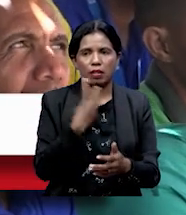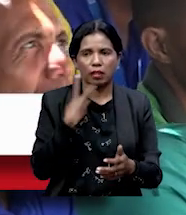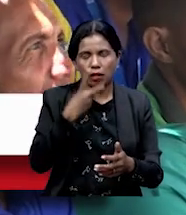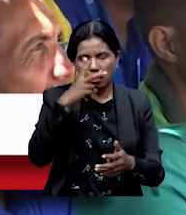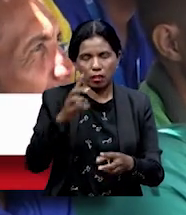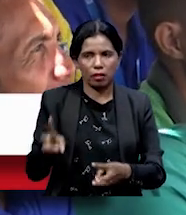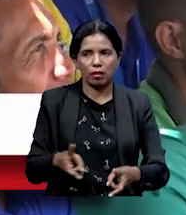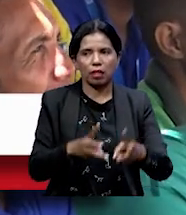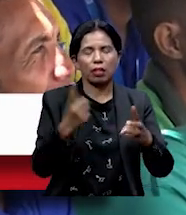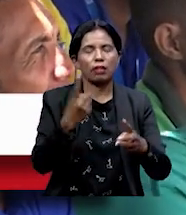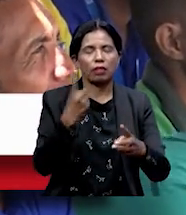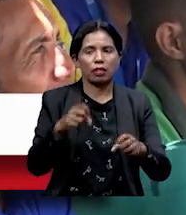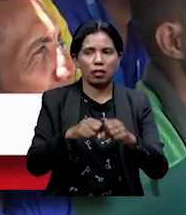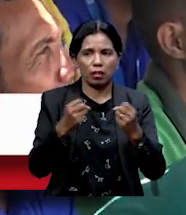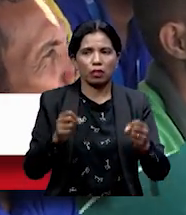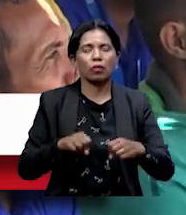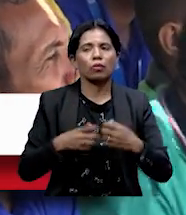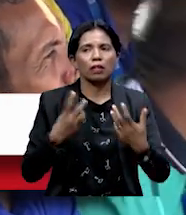ser seado. O Isa, então, o